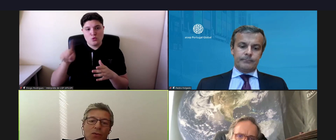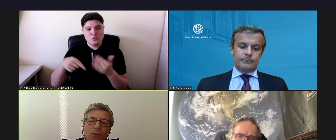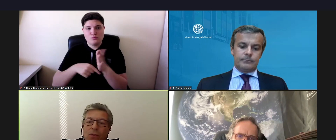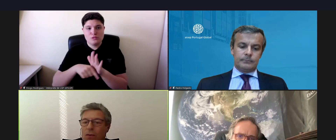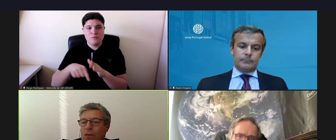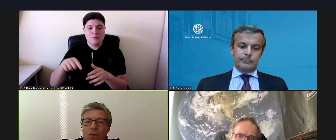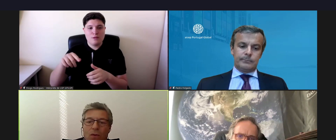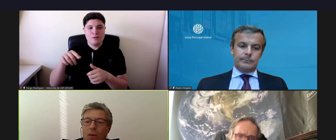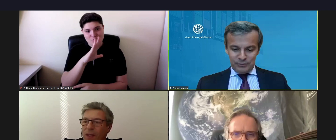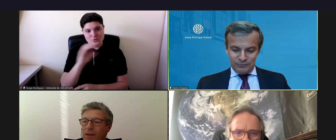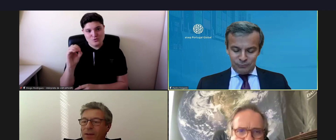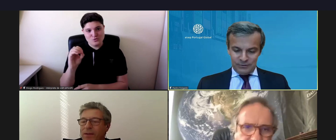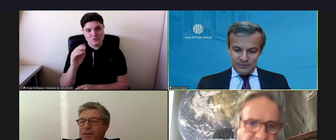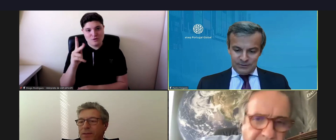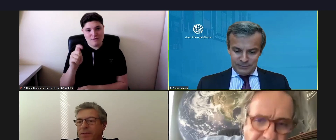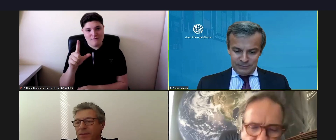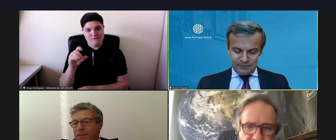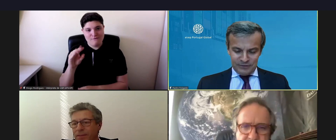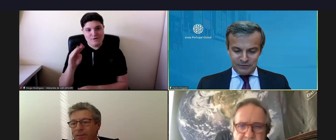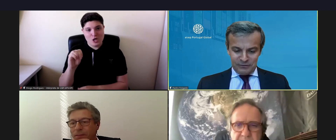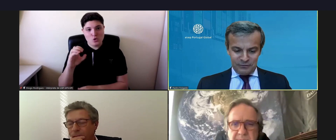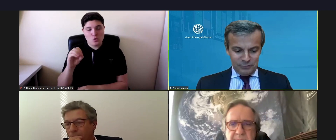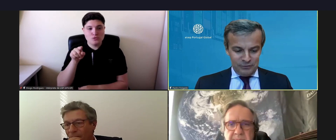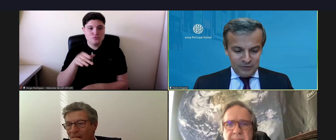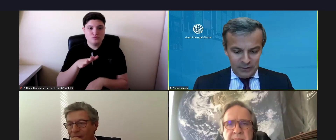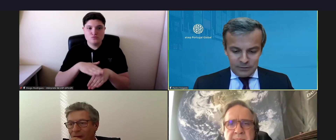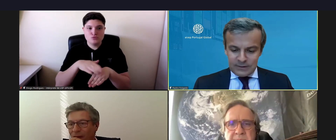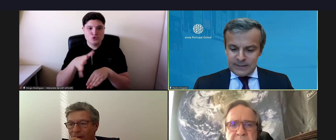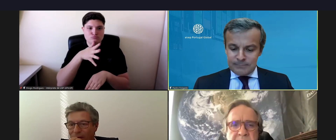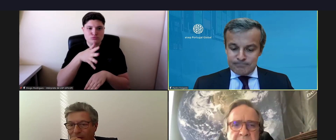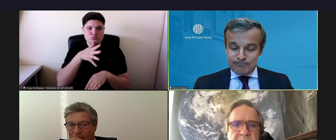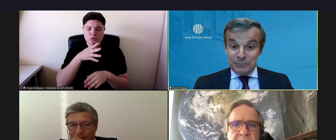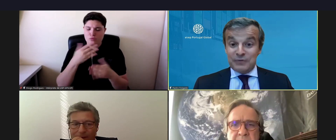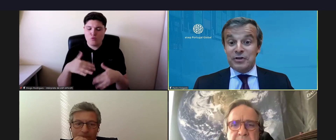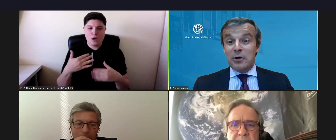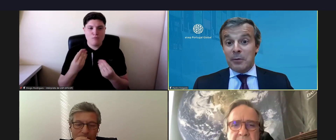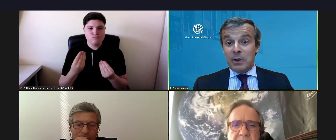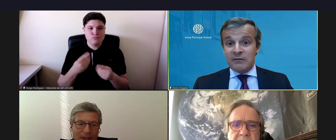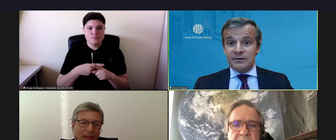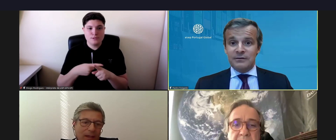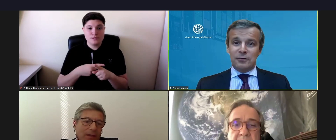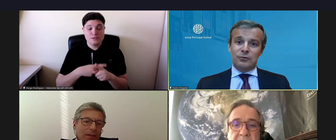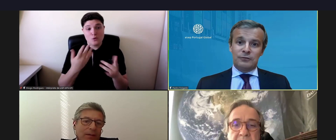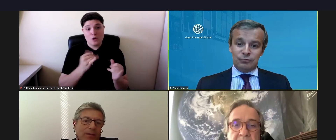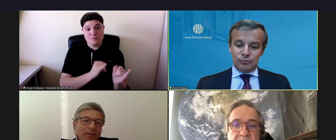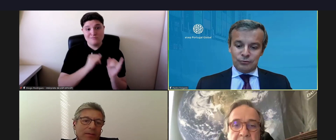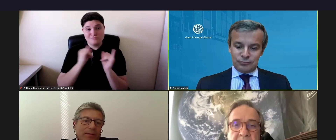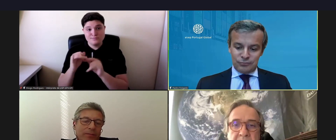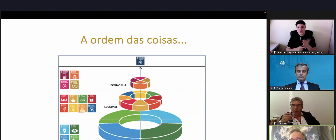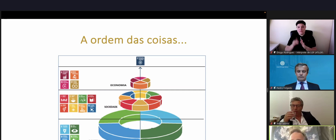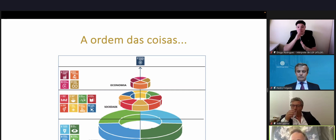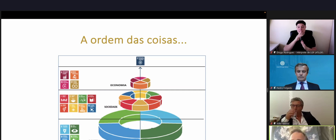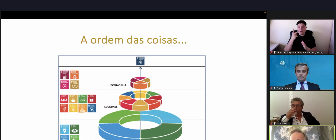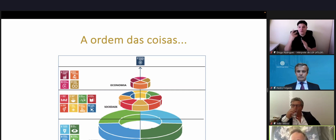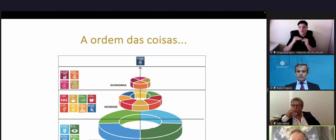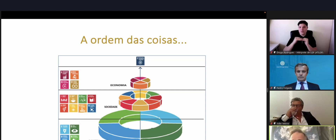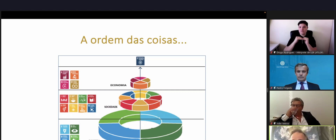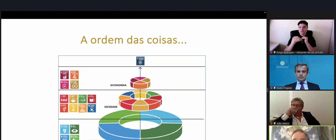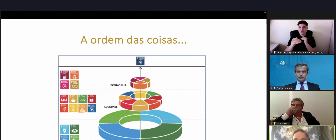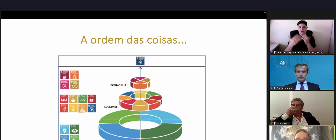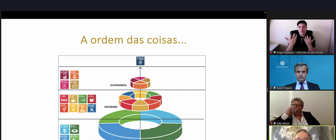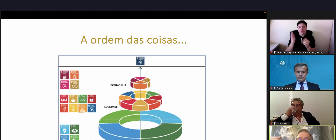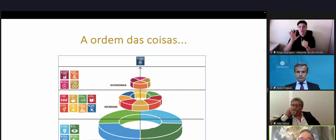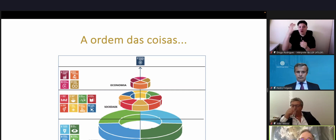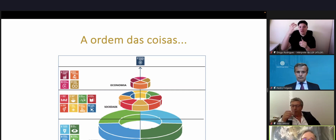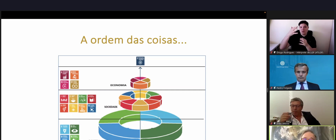do Sul ou em África. É importante realmente aqui definir formas de medir para poder